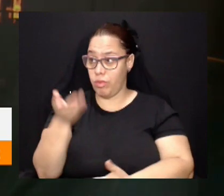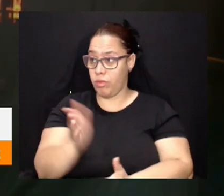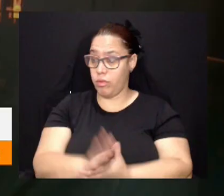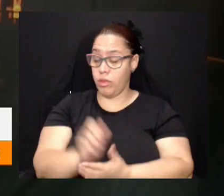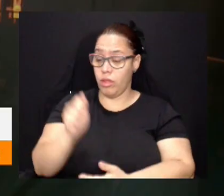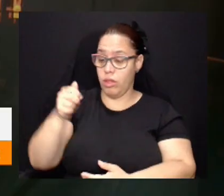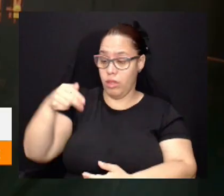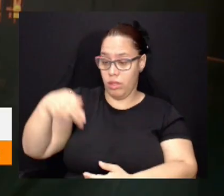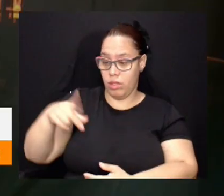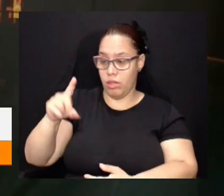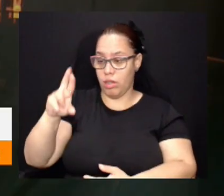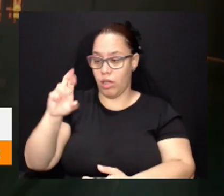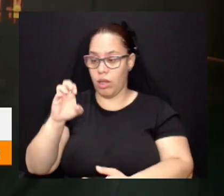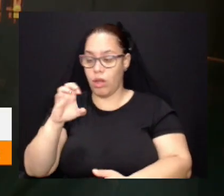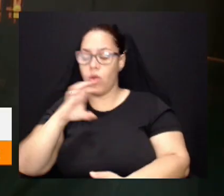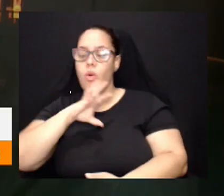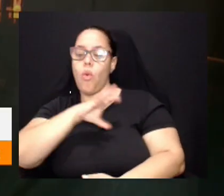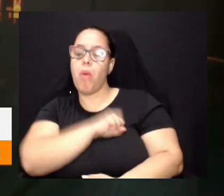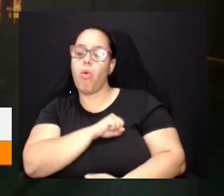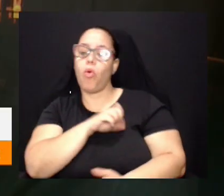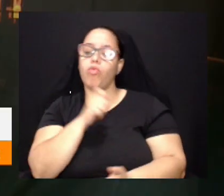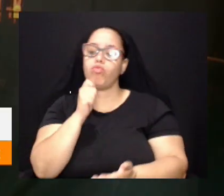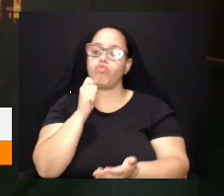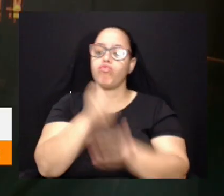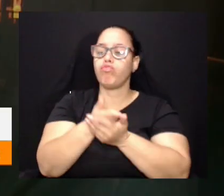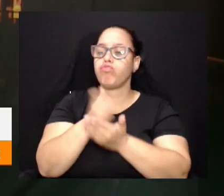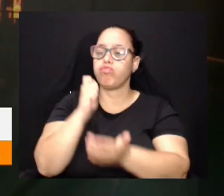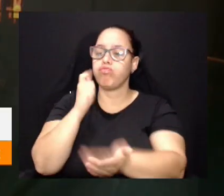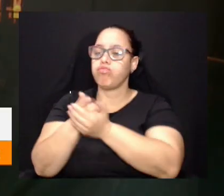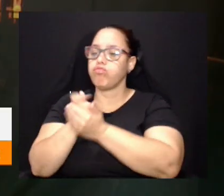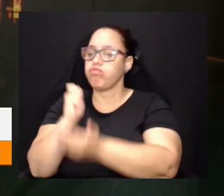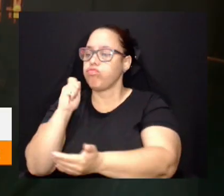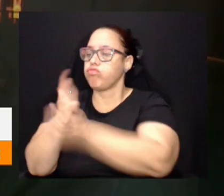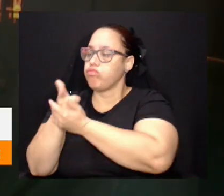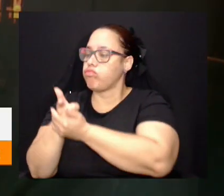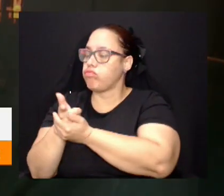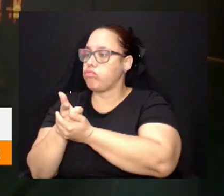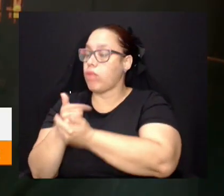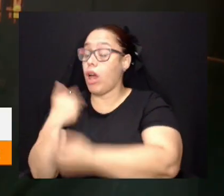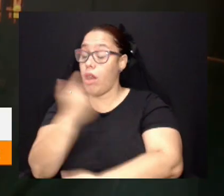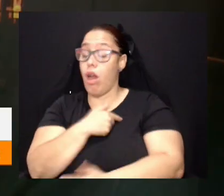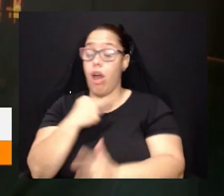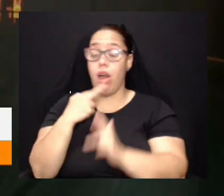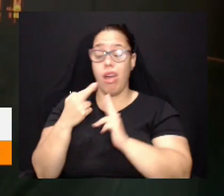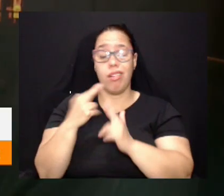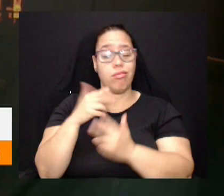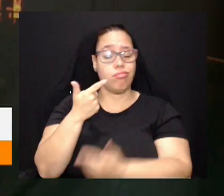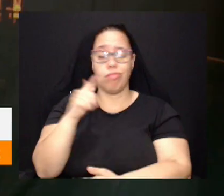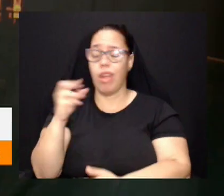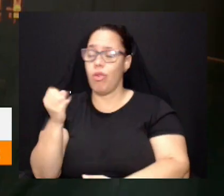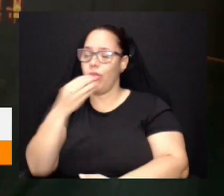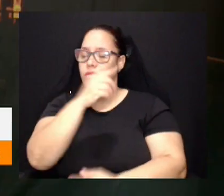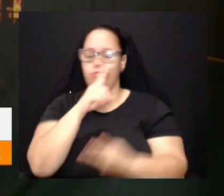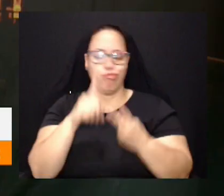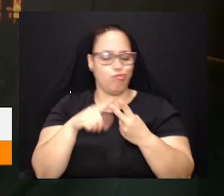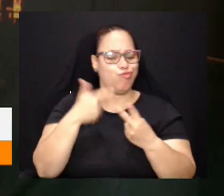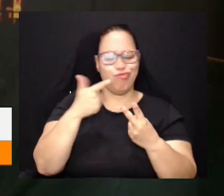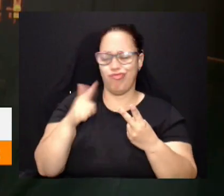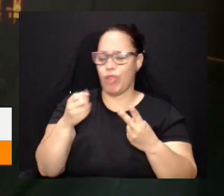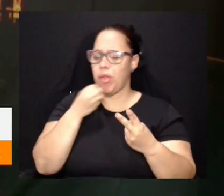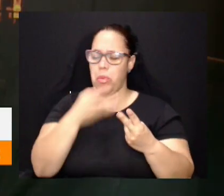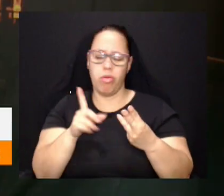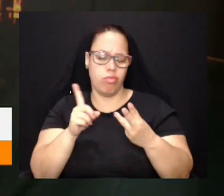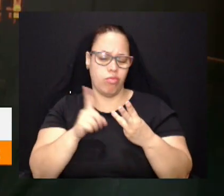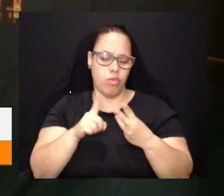do amor-consumo, né? O amor-consumo. Vamos lá, então. A nossa relação não está legal? Vamos viajar. A nossa relação não está legal? Vamos no